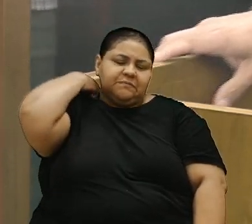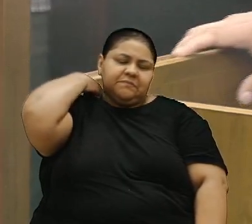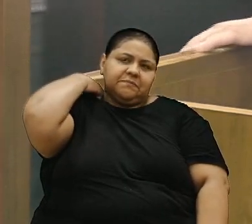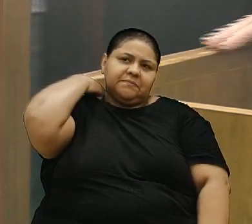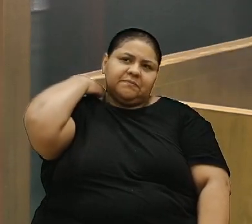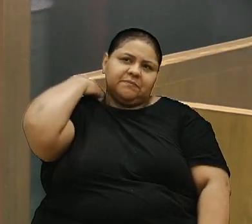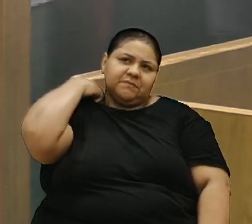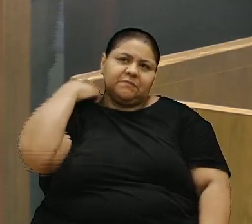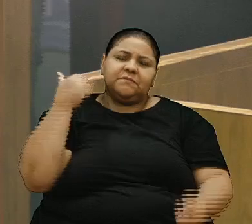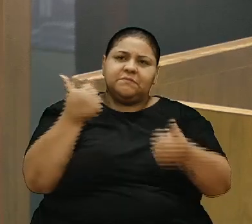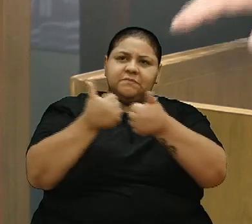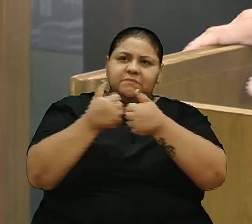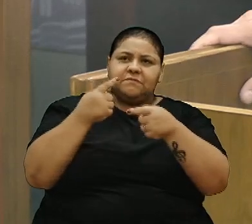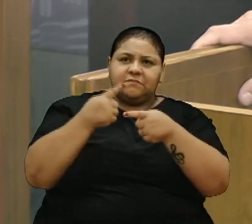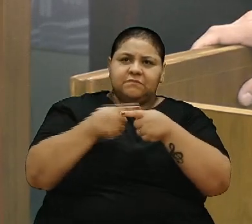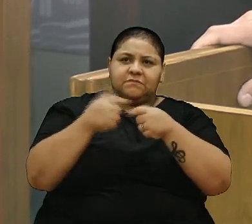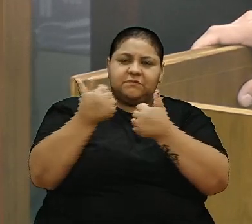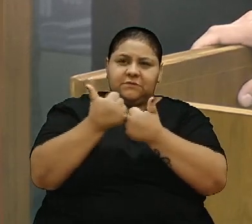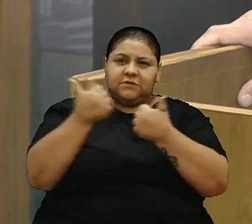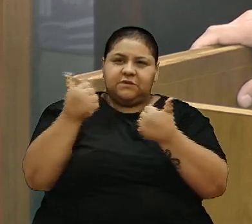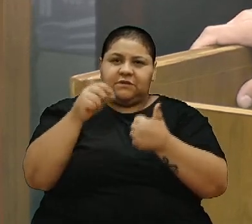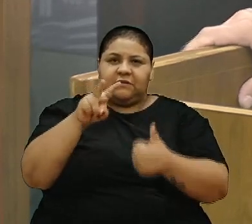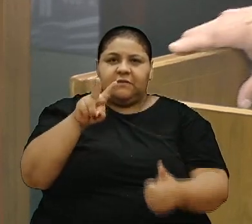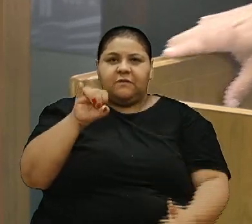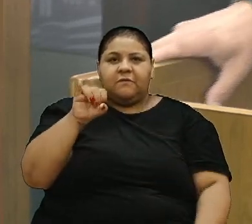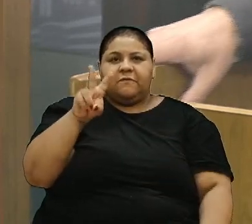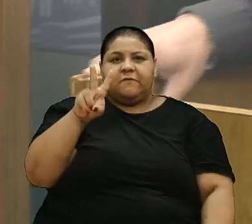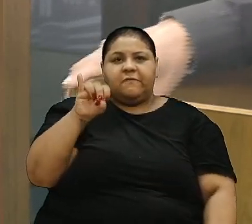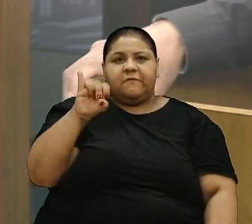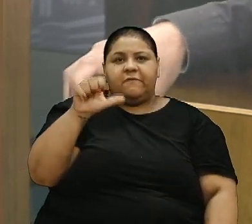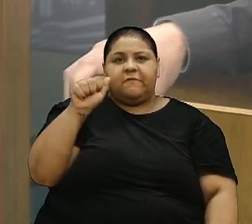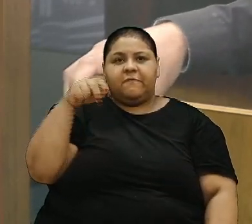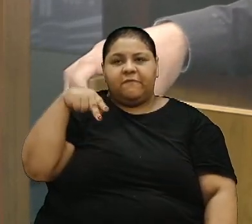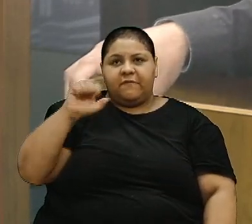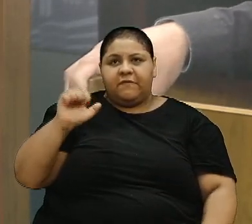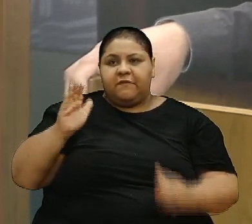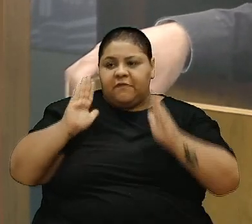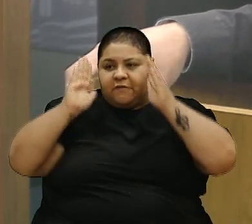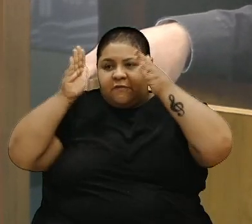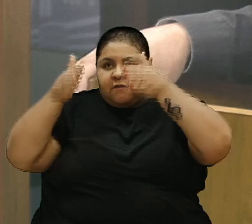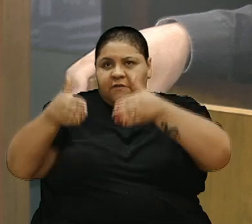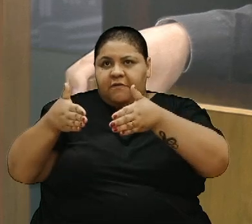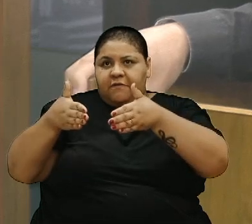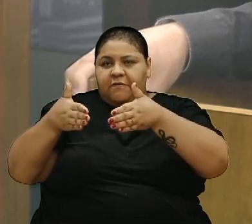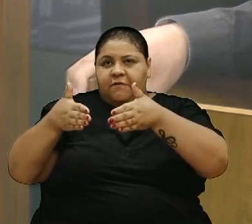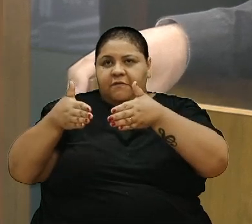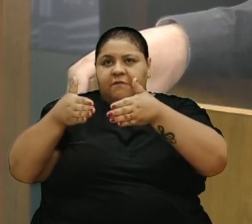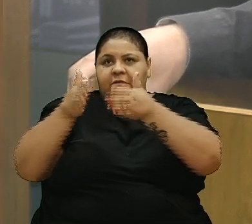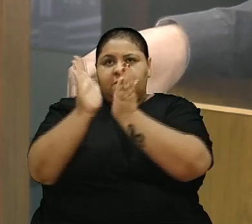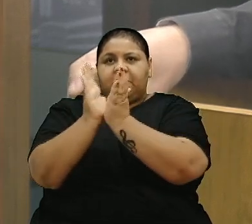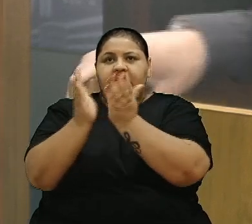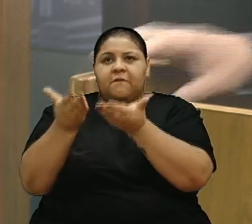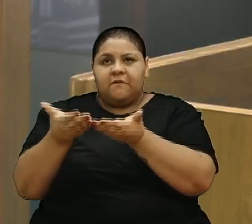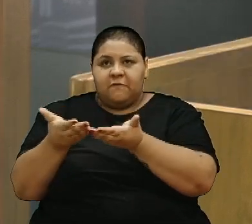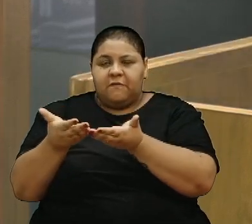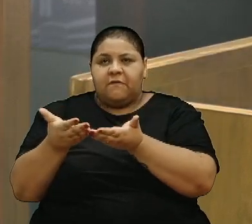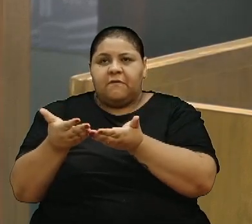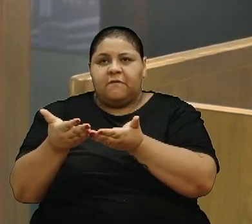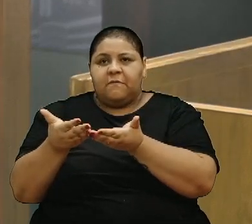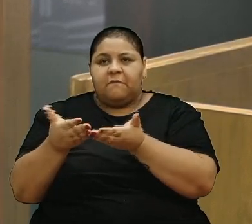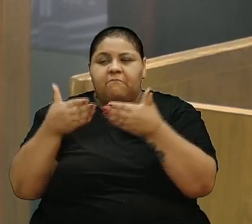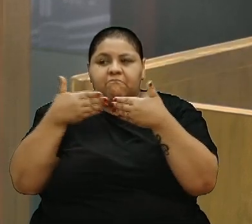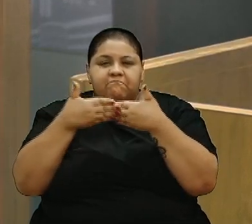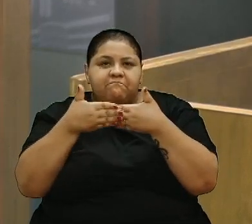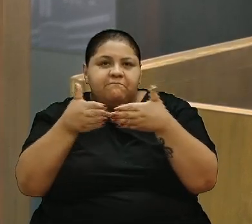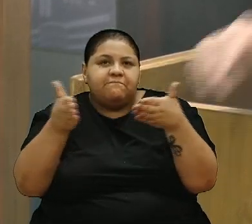E, juntamente da minha assessora, a Viviane, né, que vai estar focada na parte da comissão, está ali com as portas